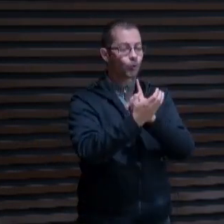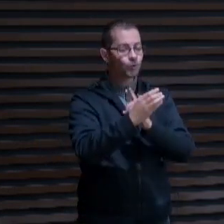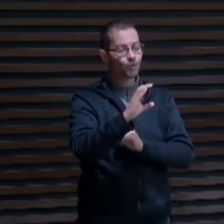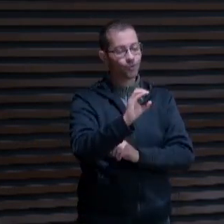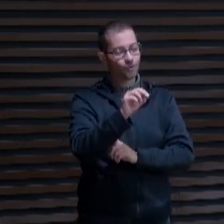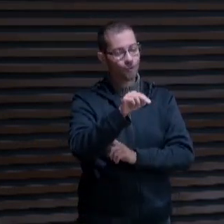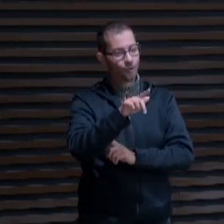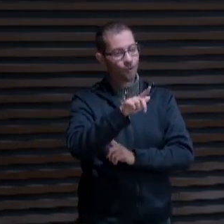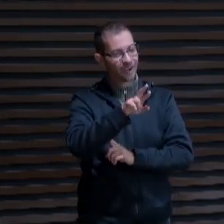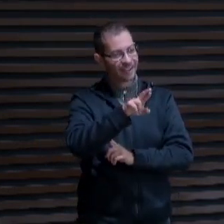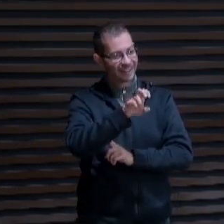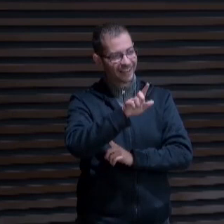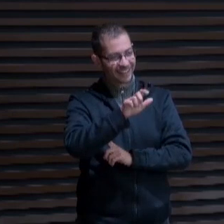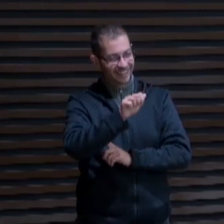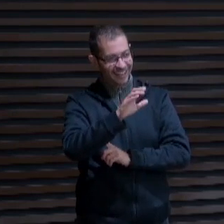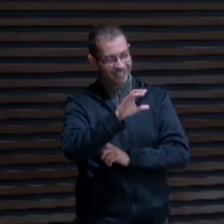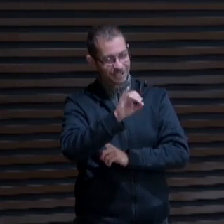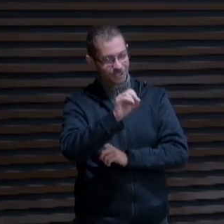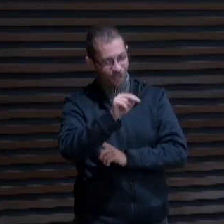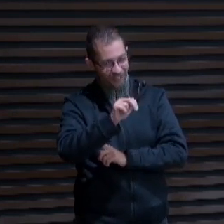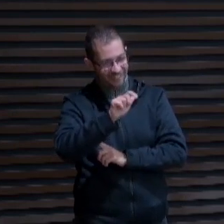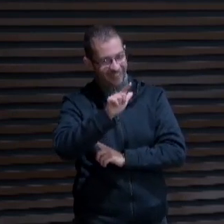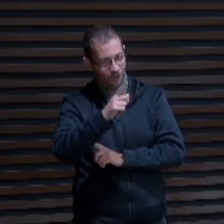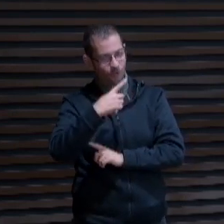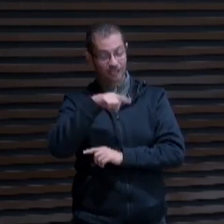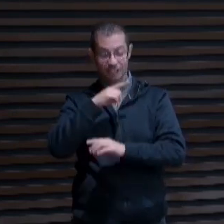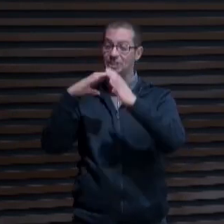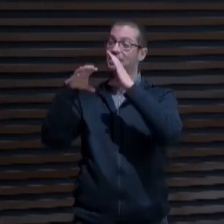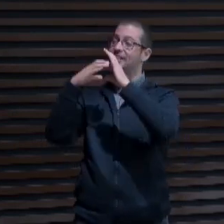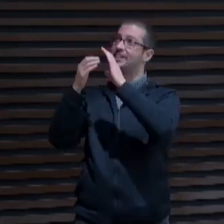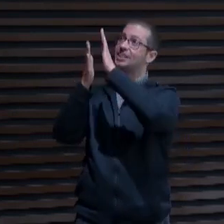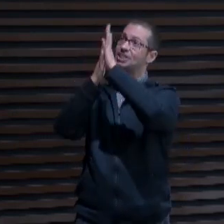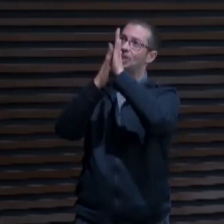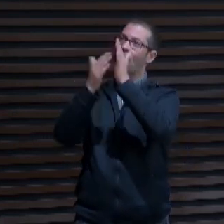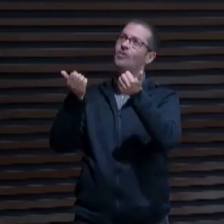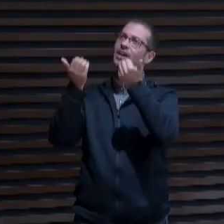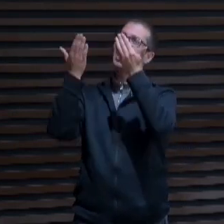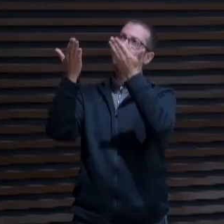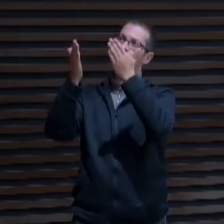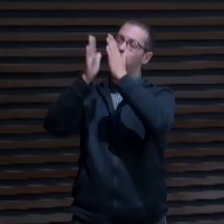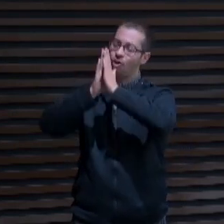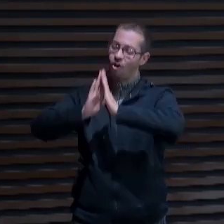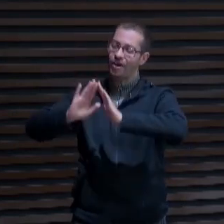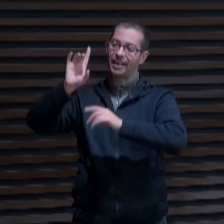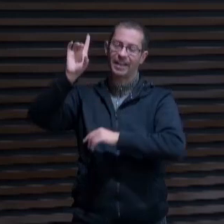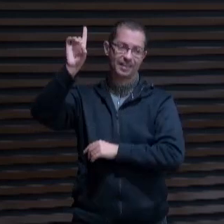nós cantamos congregacionalmente ao Senhor e adoramos a Ele. Mas o